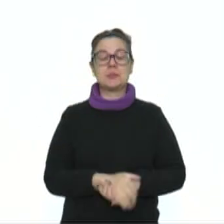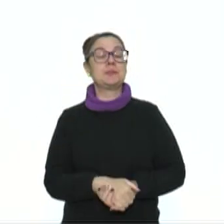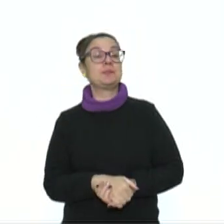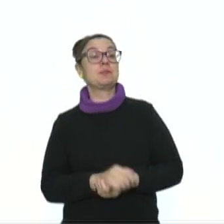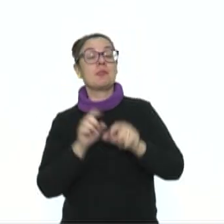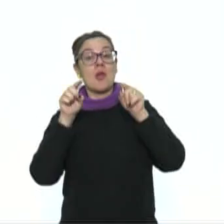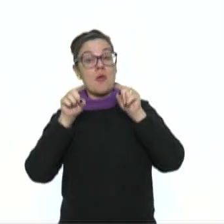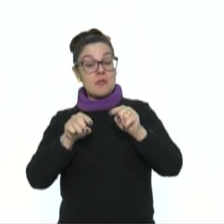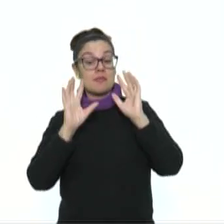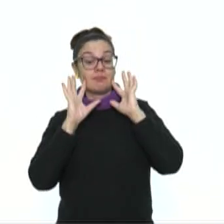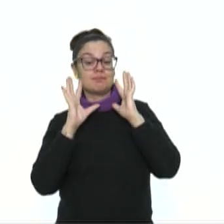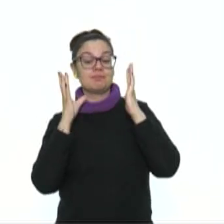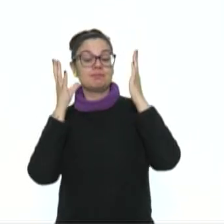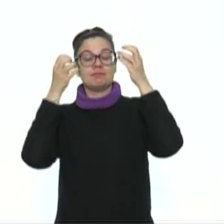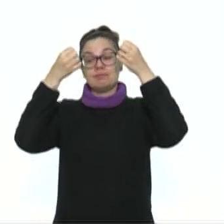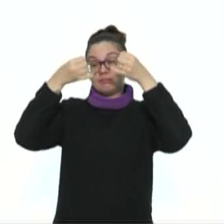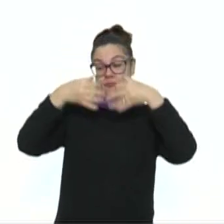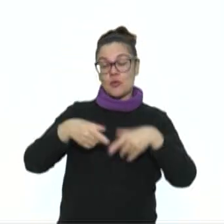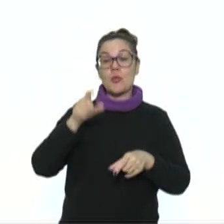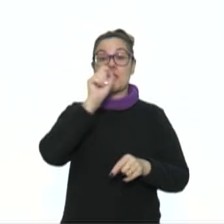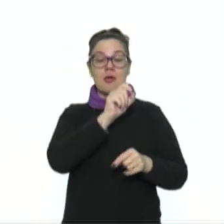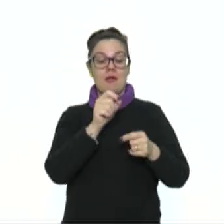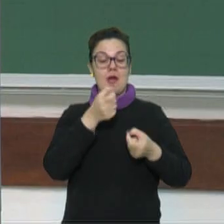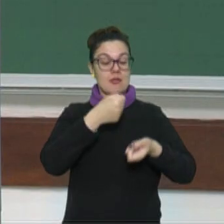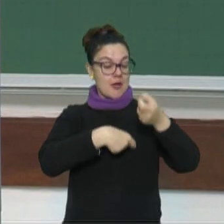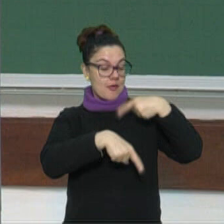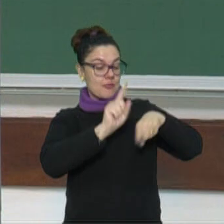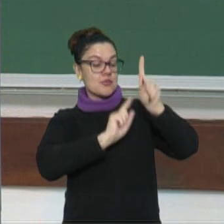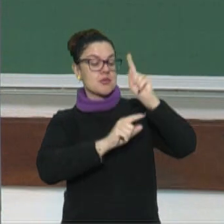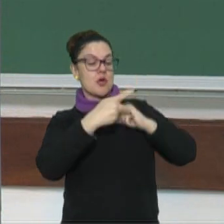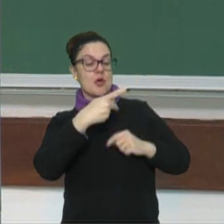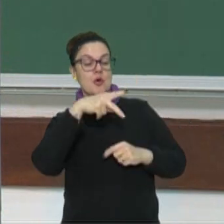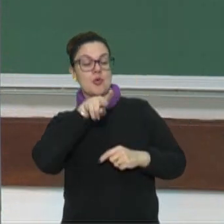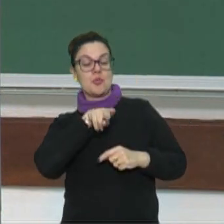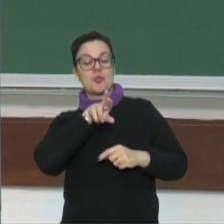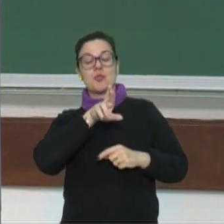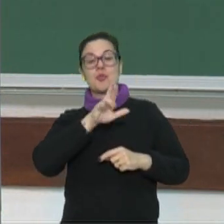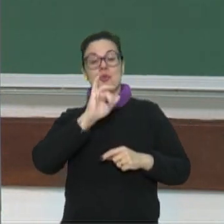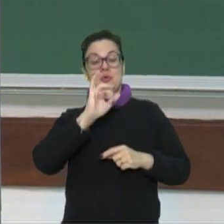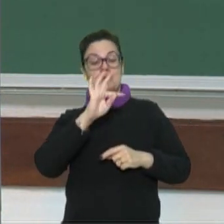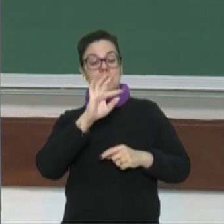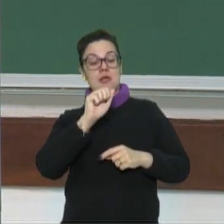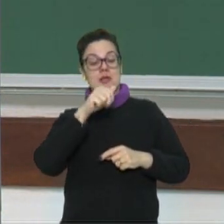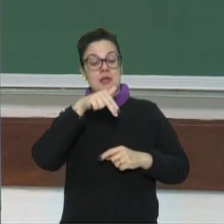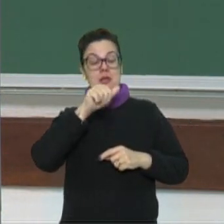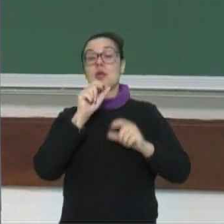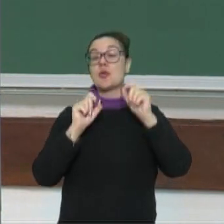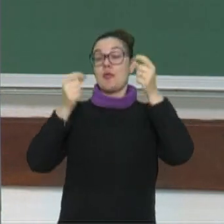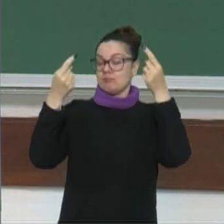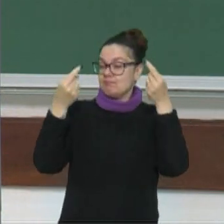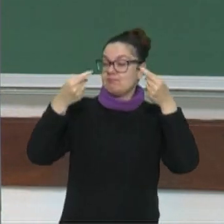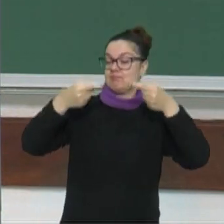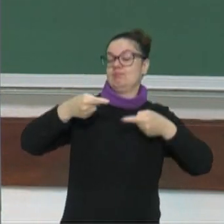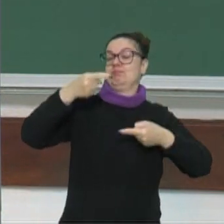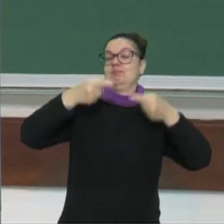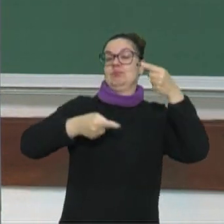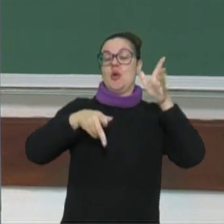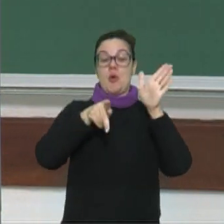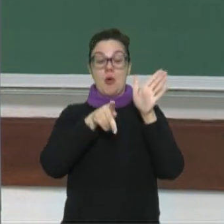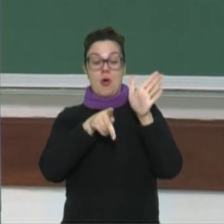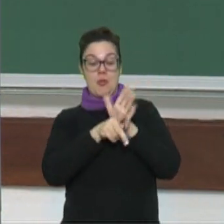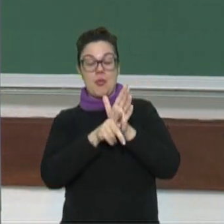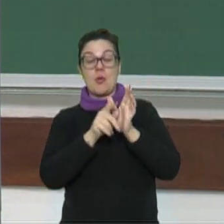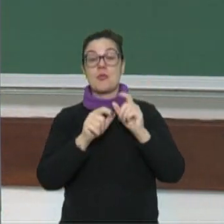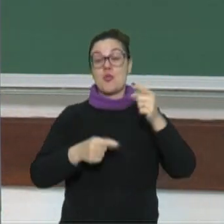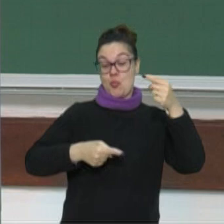Isso aí vai acabar justificando a Revolução Puritana, que, como nós já estudamos em aulas passadas, ela vai ser um conflito liderado entre o parlamento